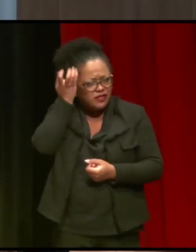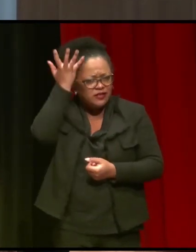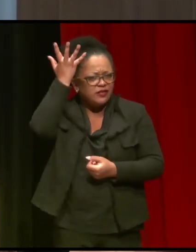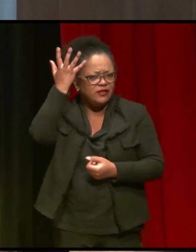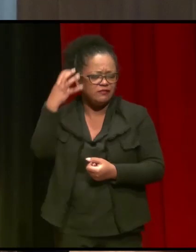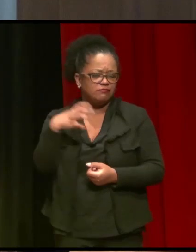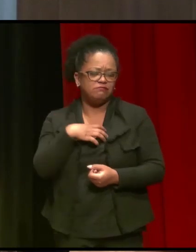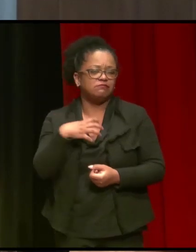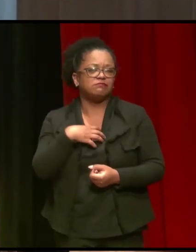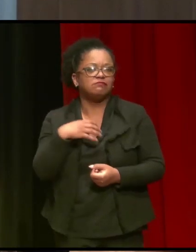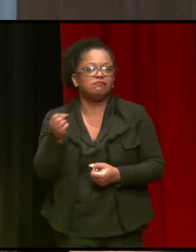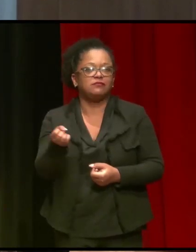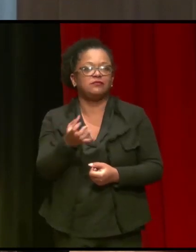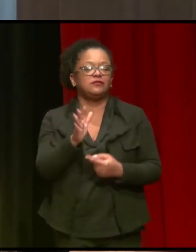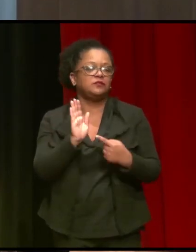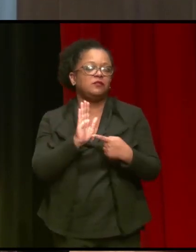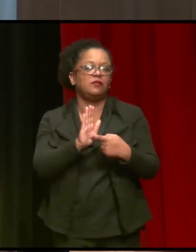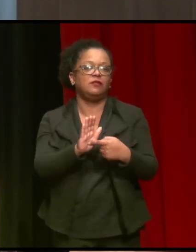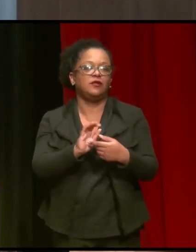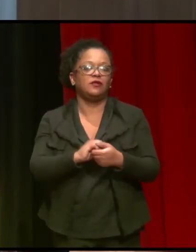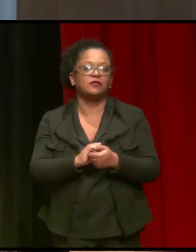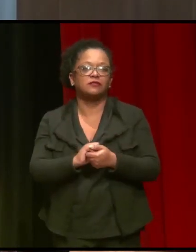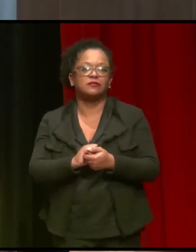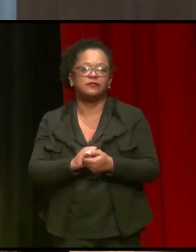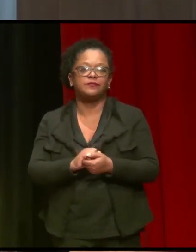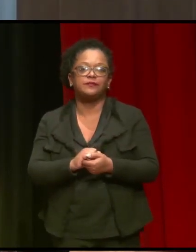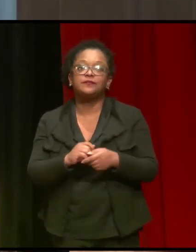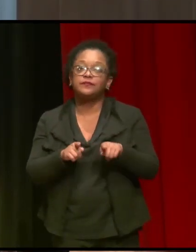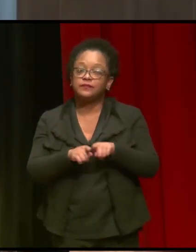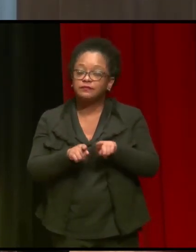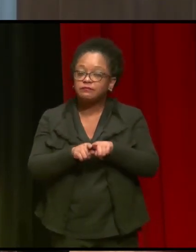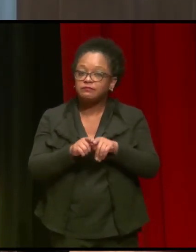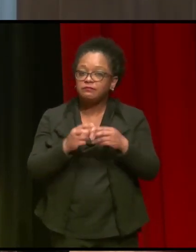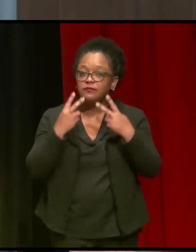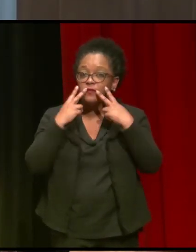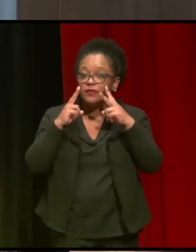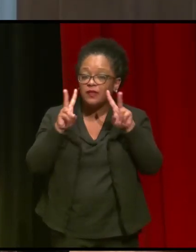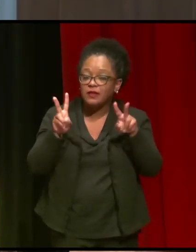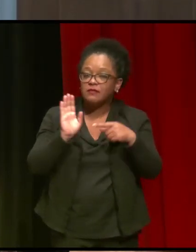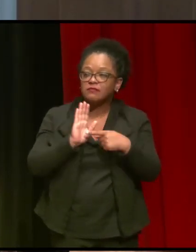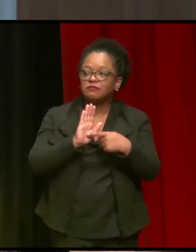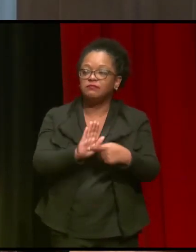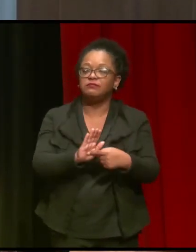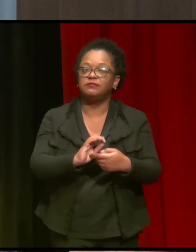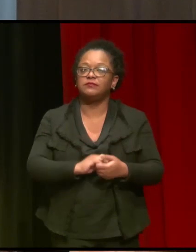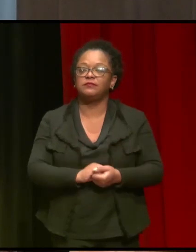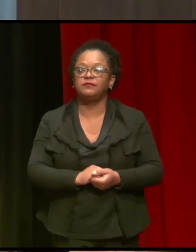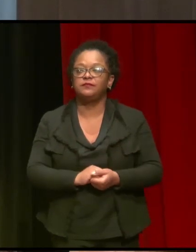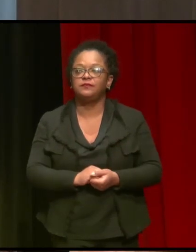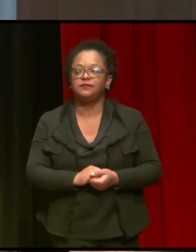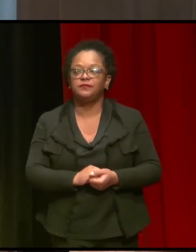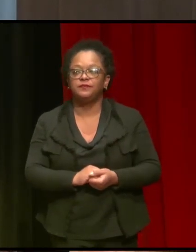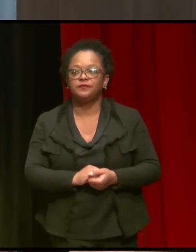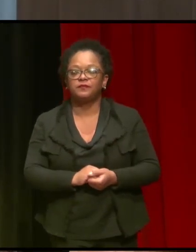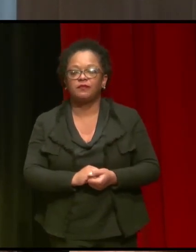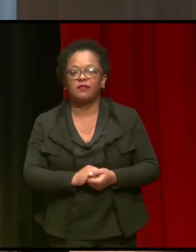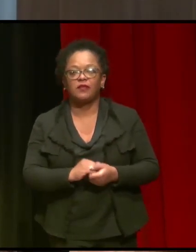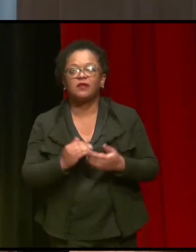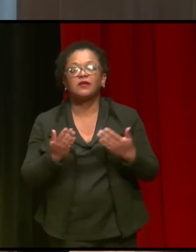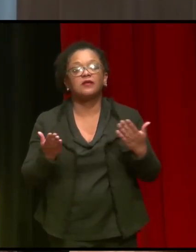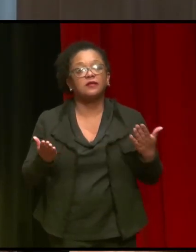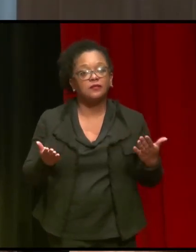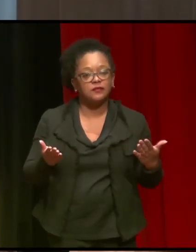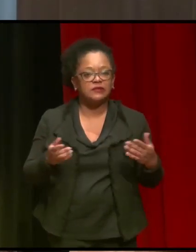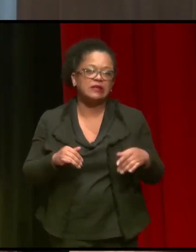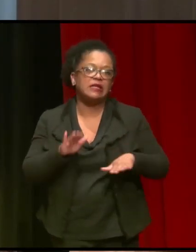vai fazer um jeito de trazer as pessoas para a igreja. De repente, vou ter que derrubar uma parede, derruba. Ah, pastor, a parede ficou feia, mas agora tem